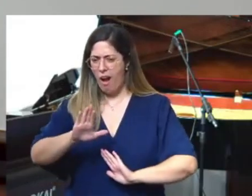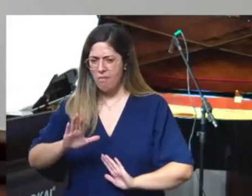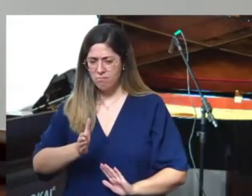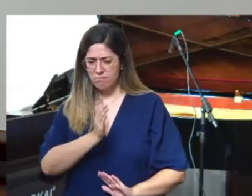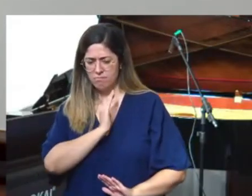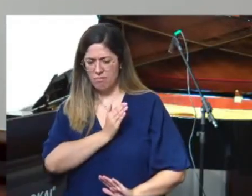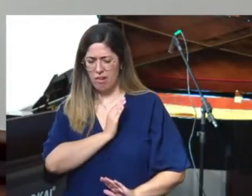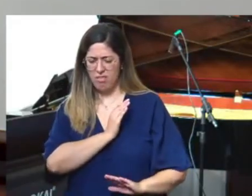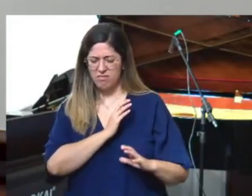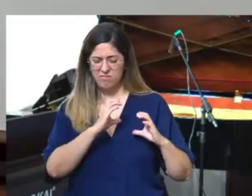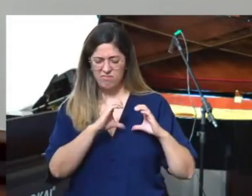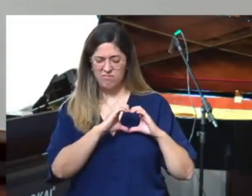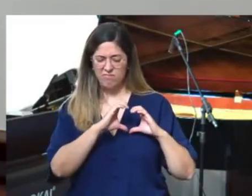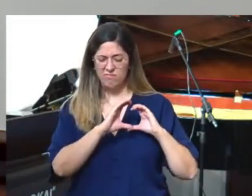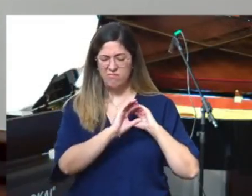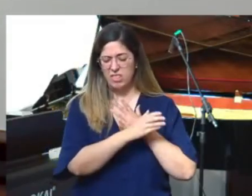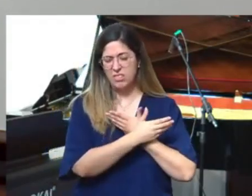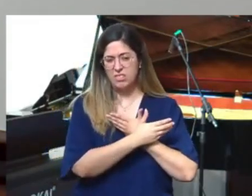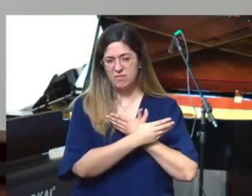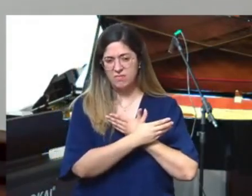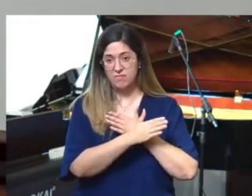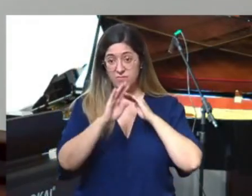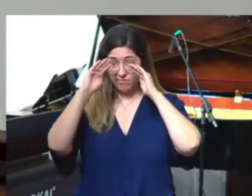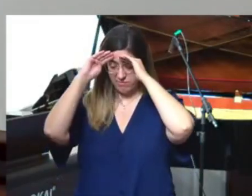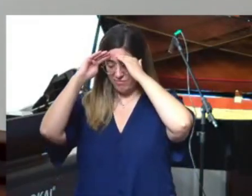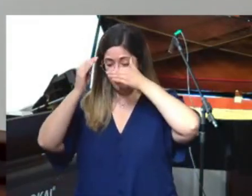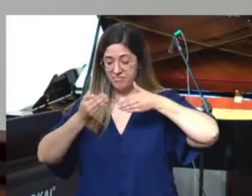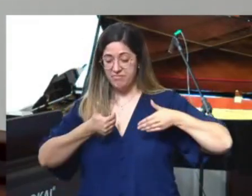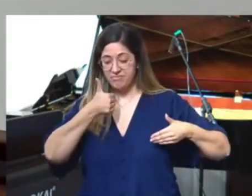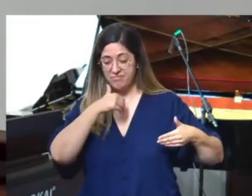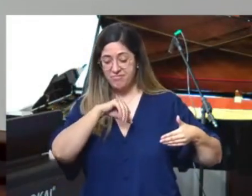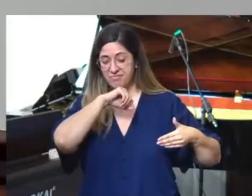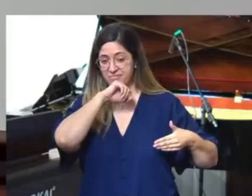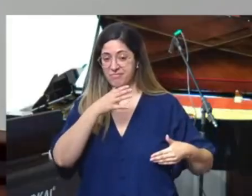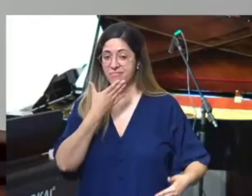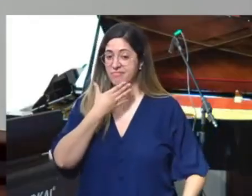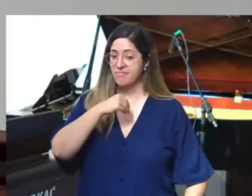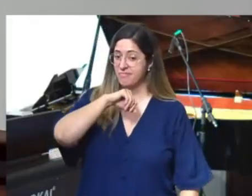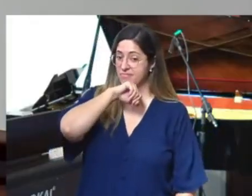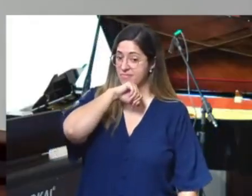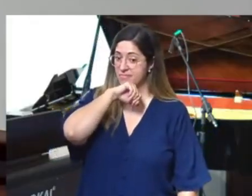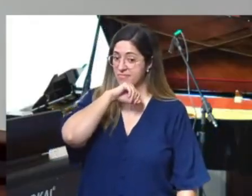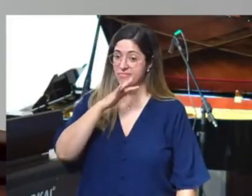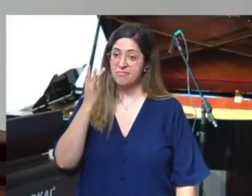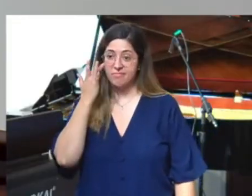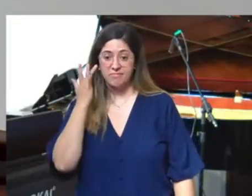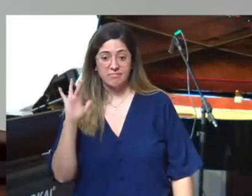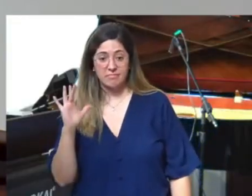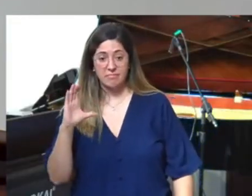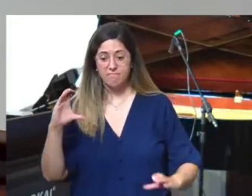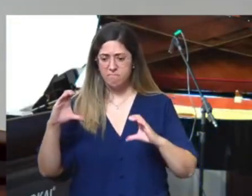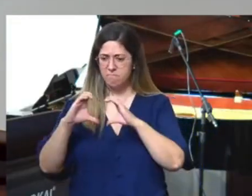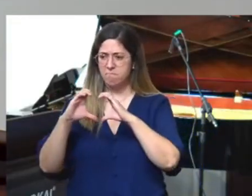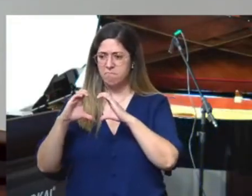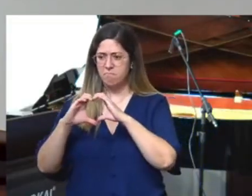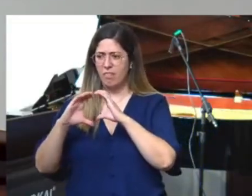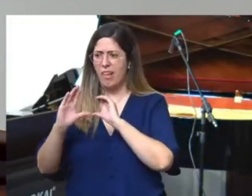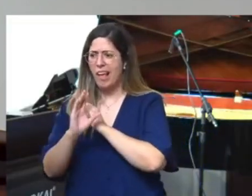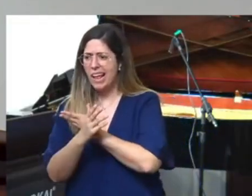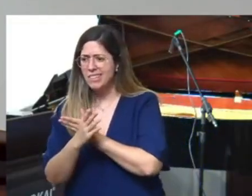coração vazio, desobedecendo o papai e a mamãe. Um coração sem